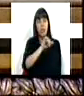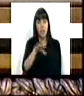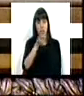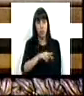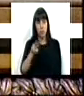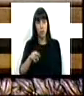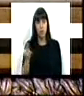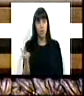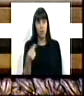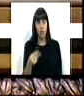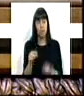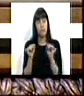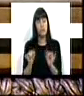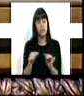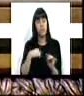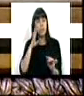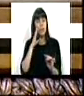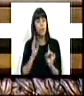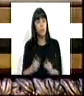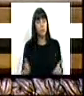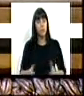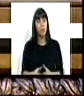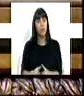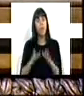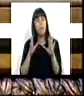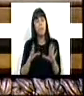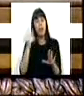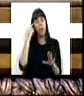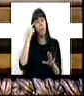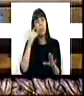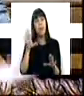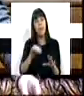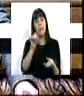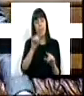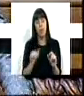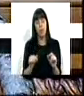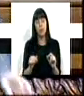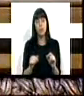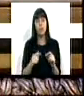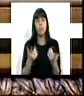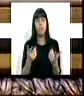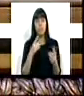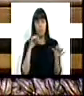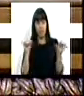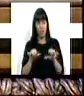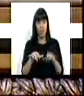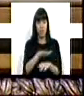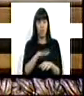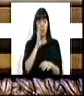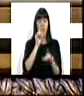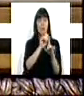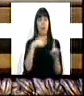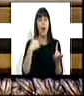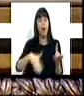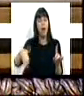3.500 milhões de euros. É isto que sabemos. Mas sabemos mais. Sabemos que o mau estado do Banif já há